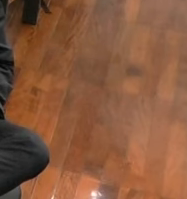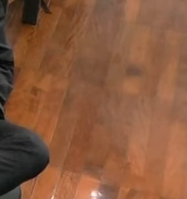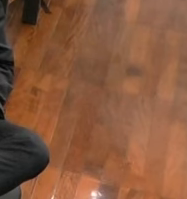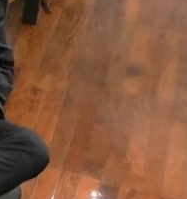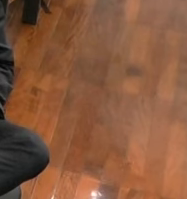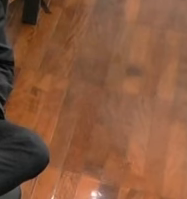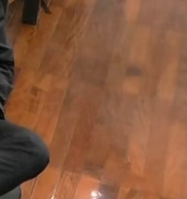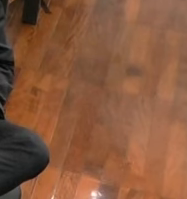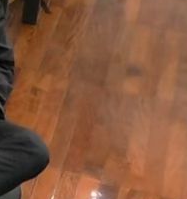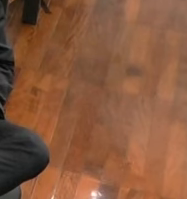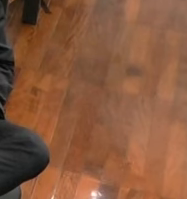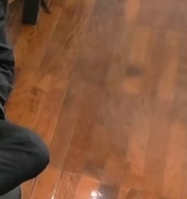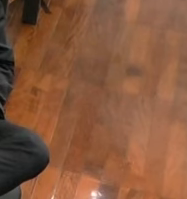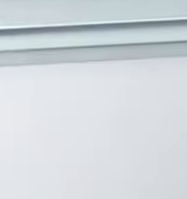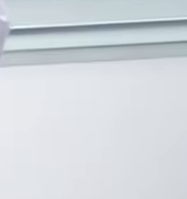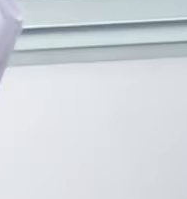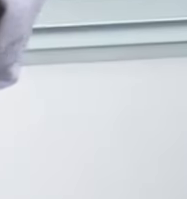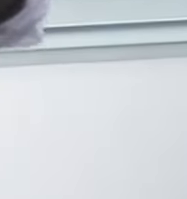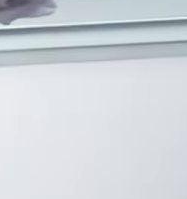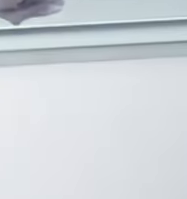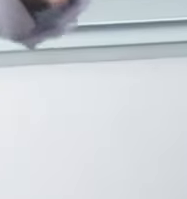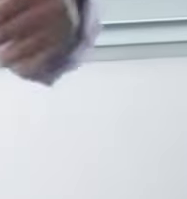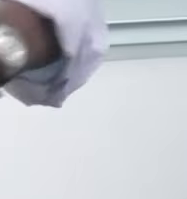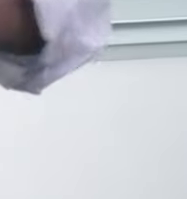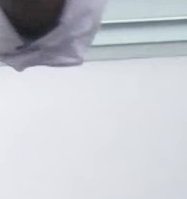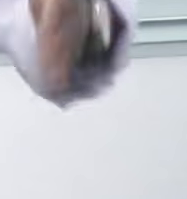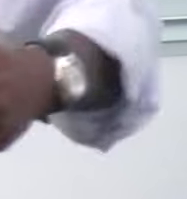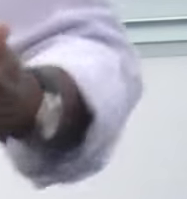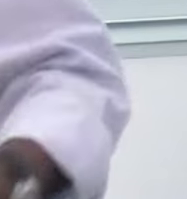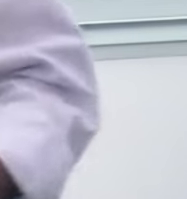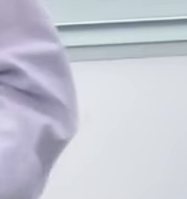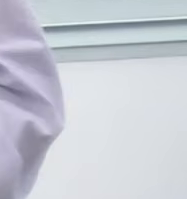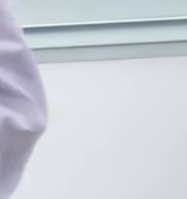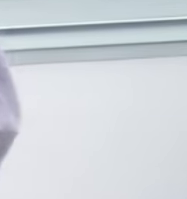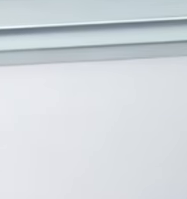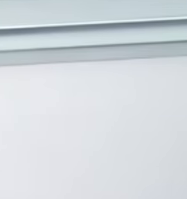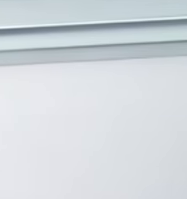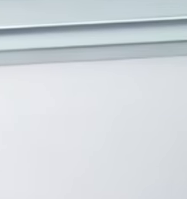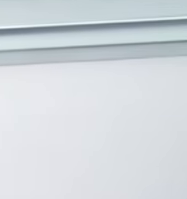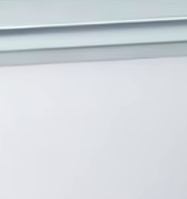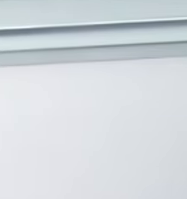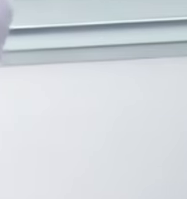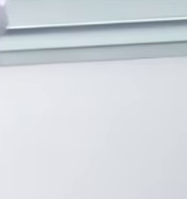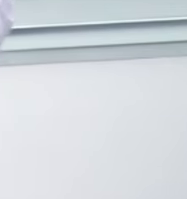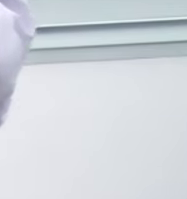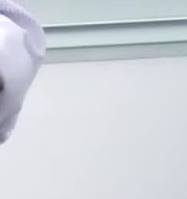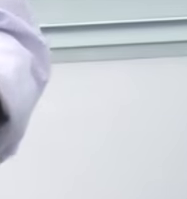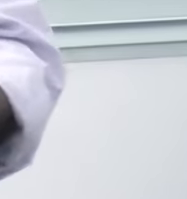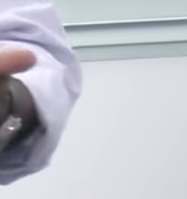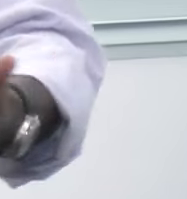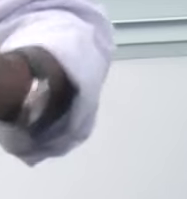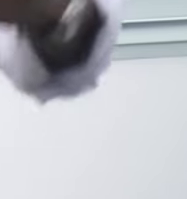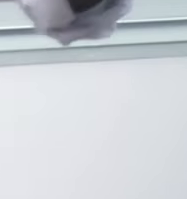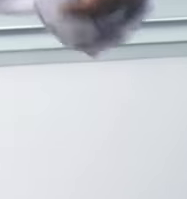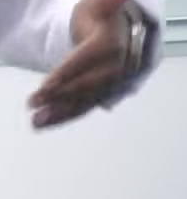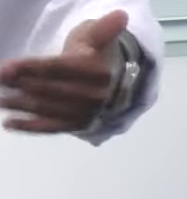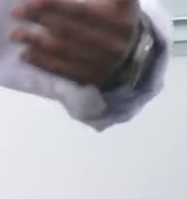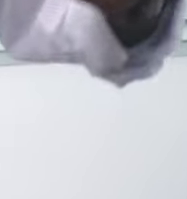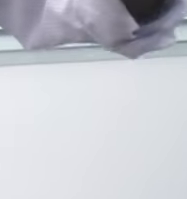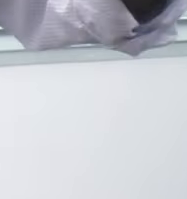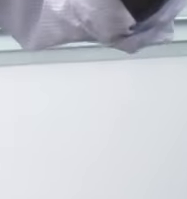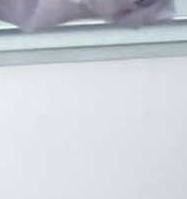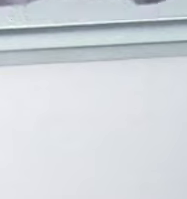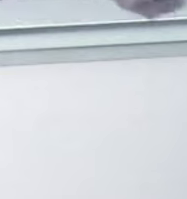Light. A outra questão é a questão da concessão. Eu vou ser breve, deputado. Existe um processo em andamento, nós já